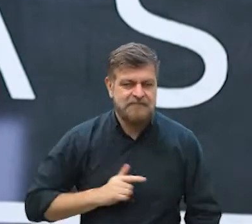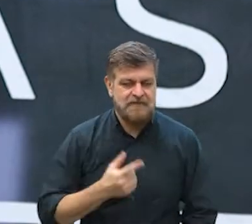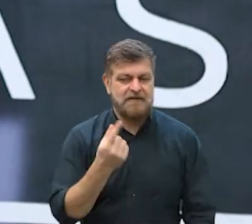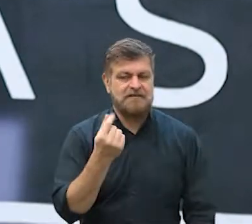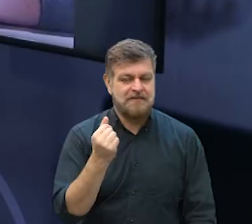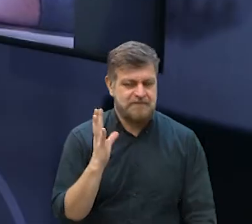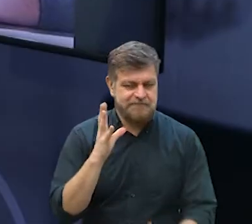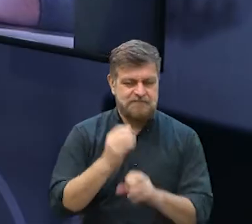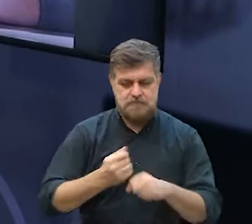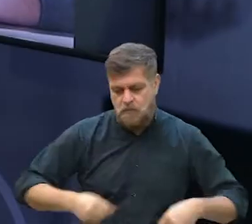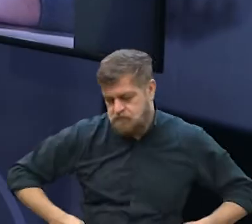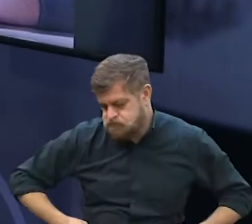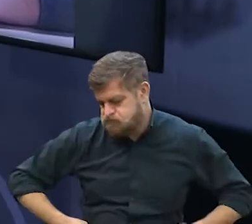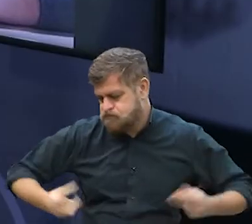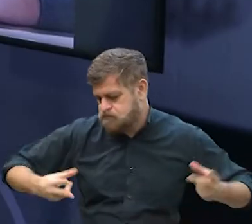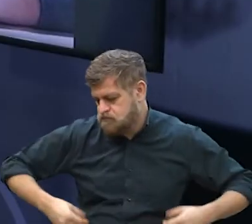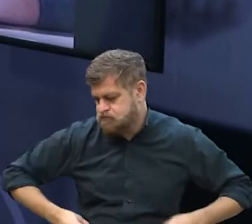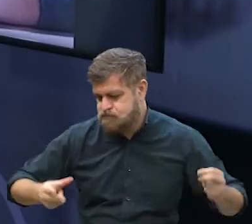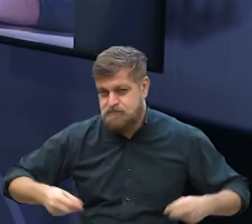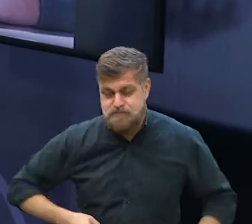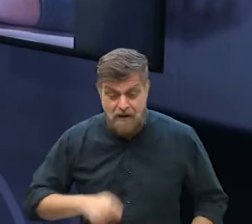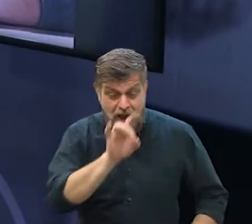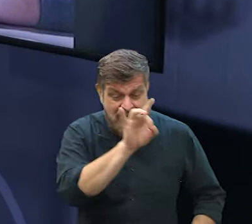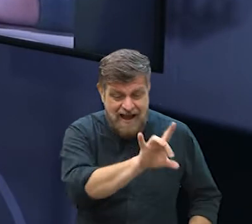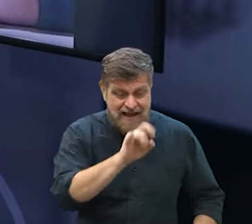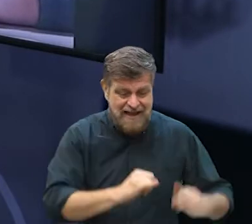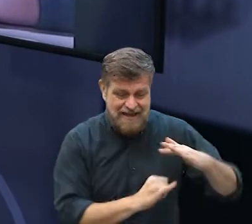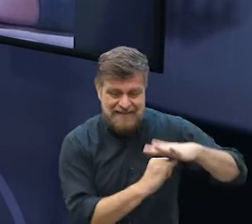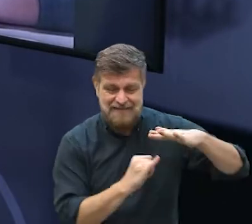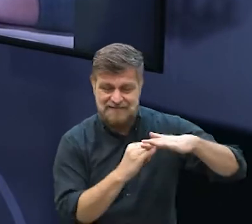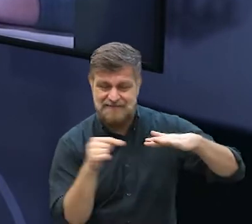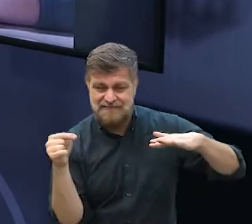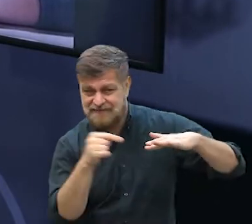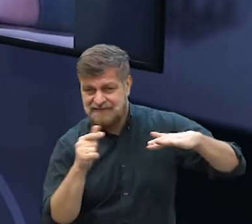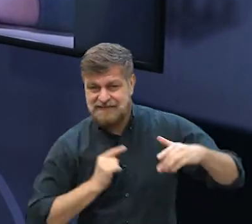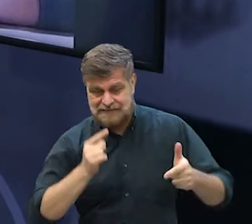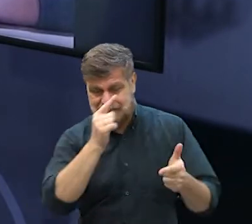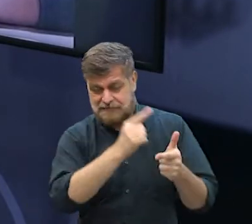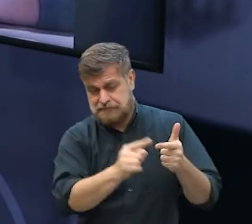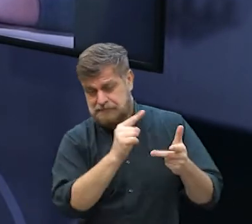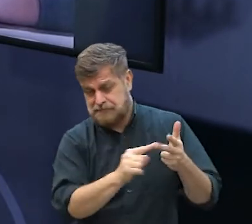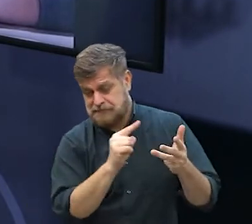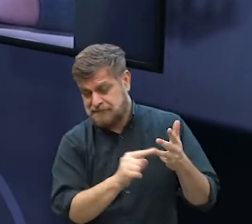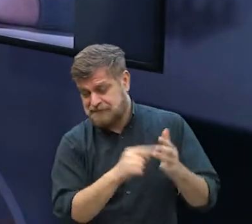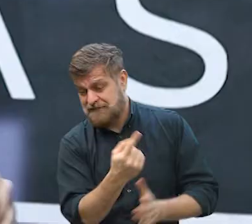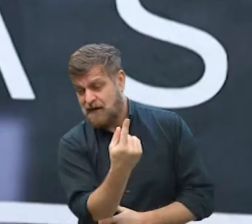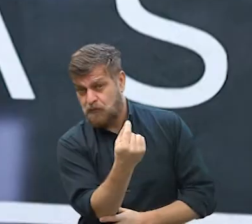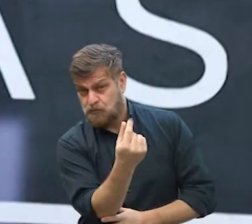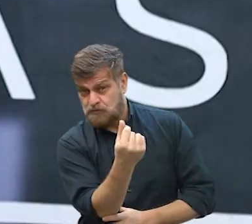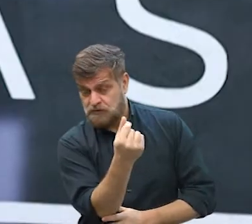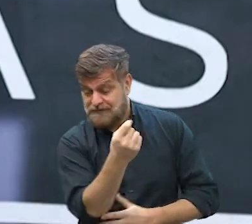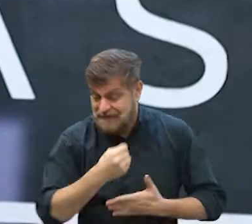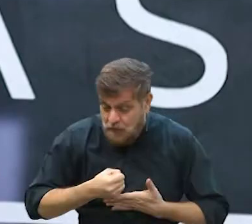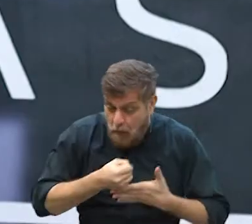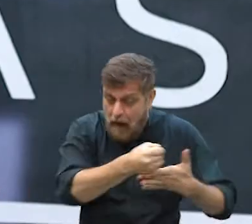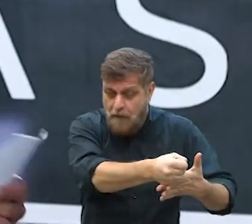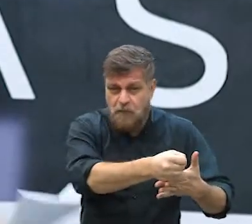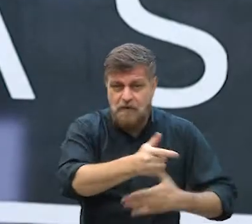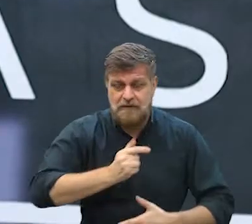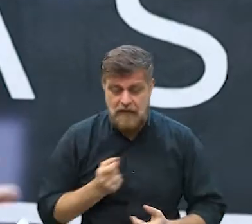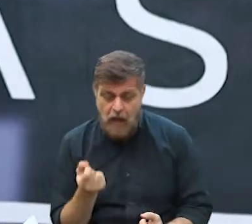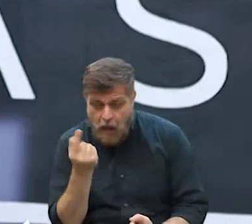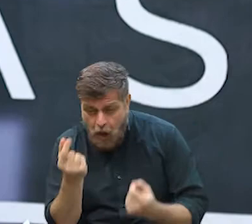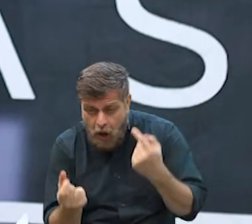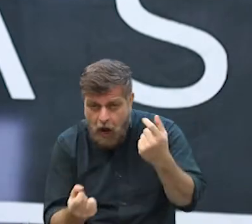né, Tatiane? Cada instituição aqui em Campinas conta uma realidade diferente nessa questão de verba, de apoio. Algumas